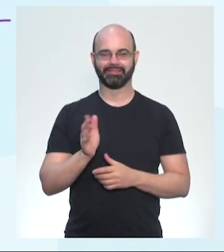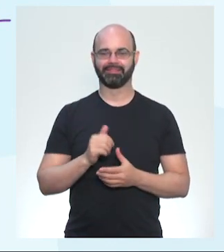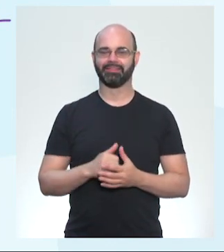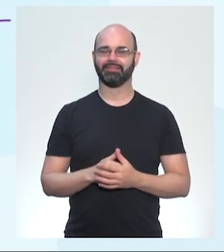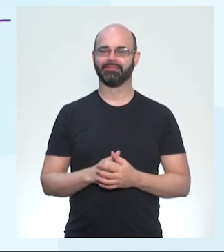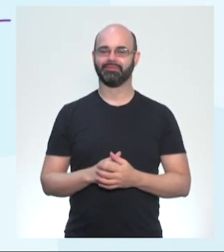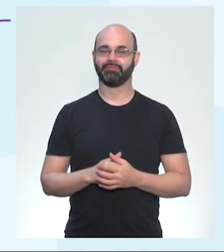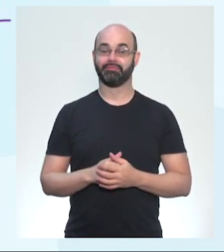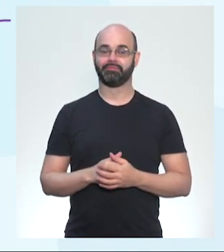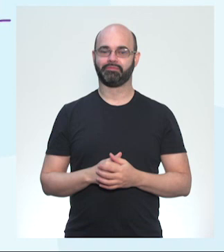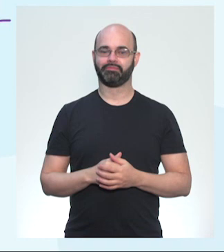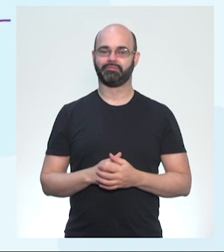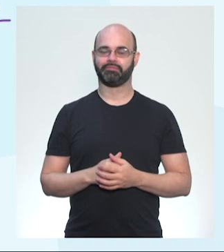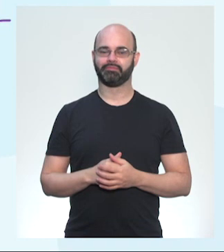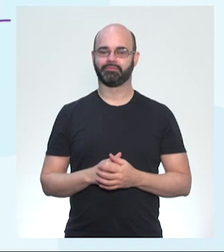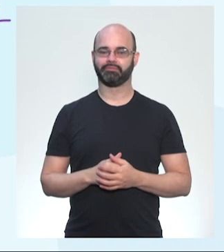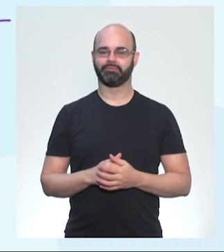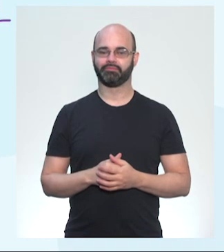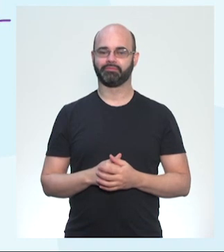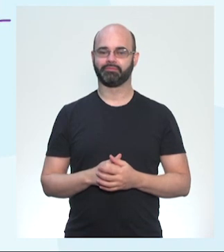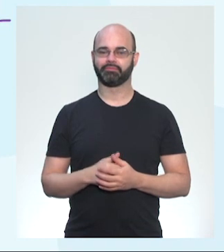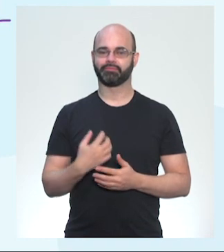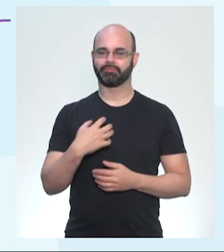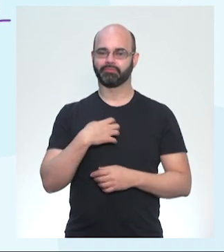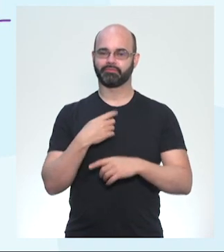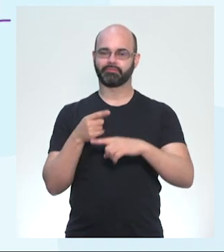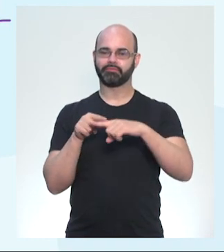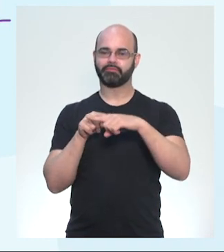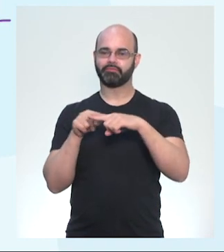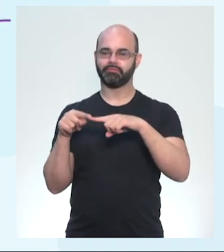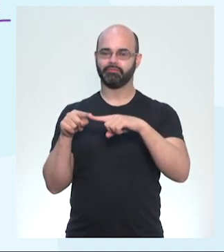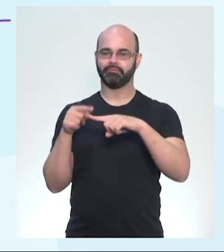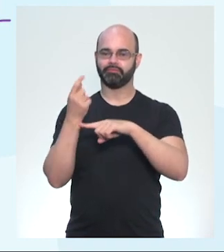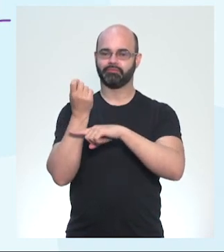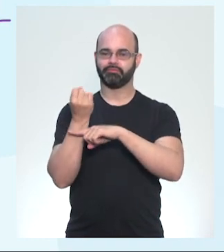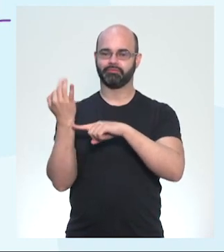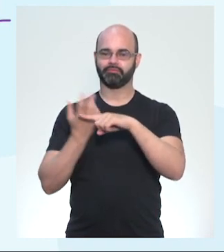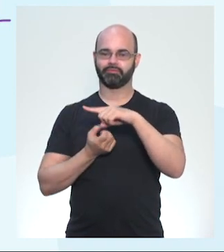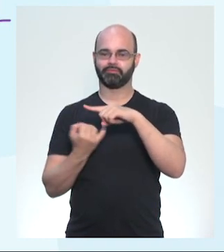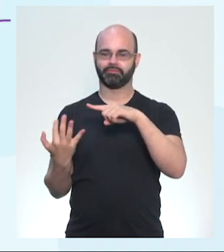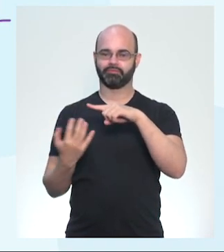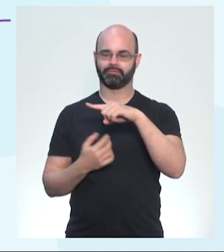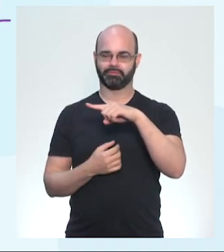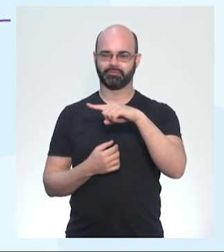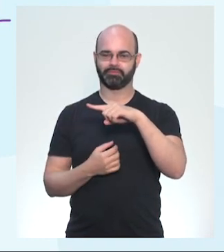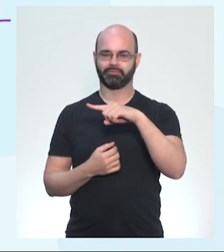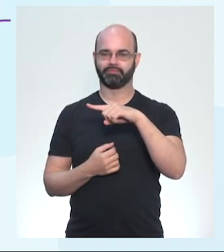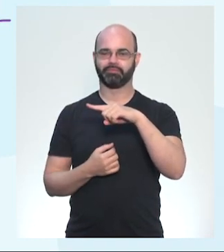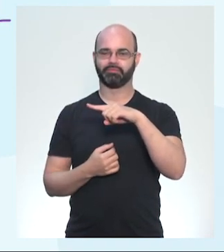gente representa por essa barrinha, né, por fração. Então, eu posso ler aqui, ó,